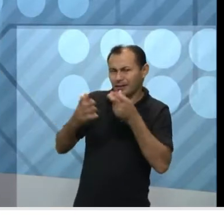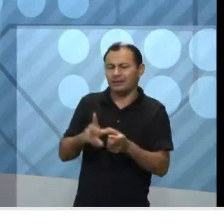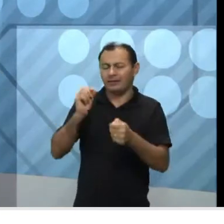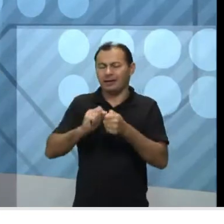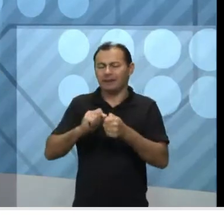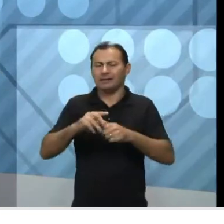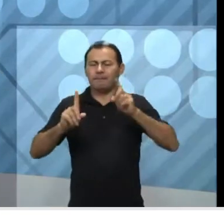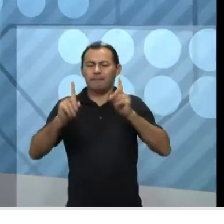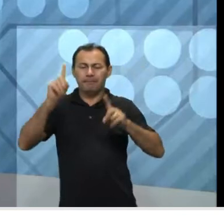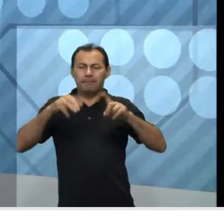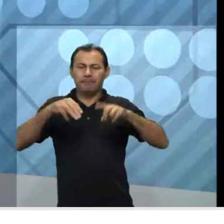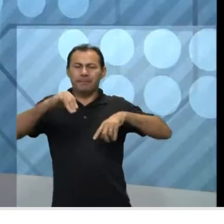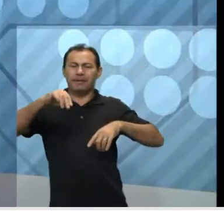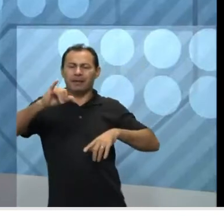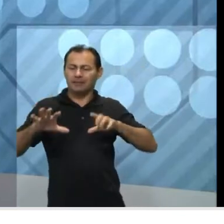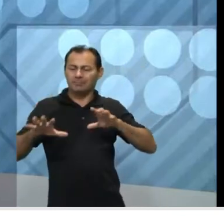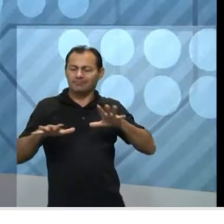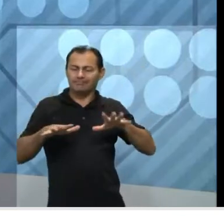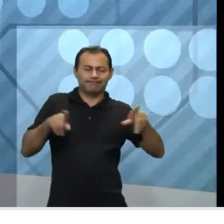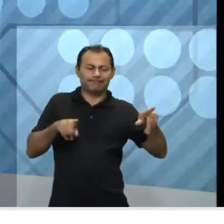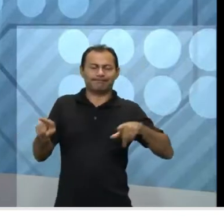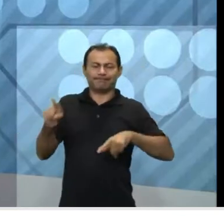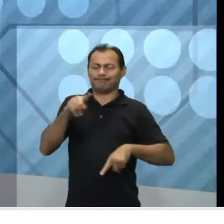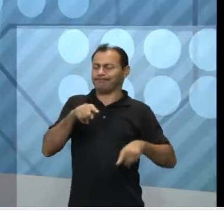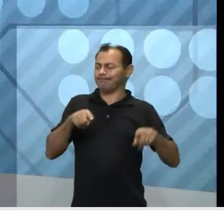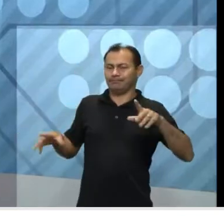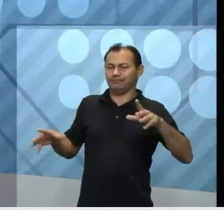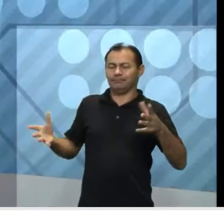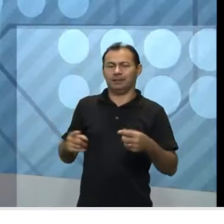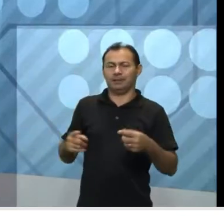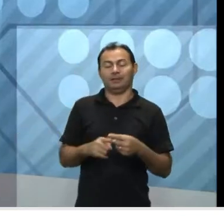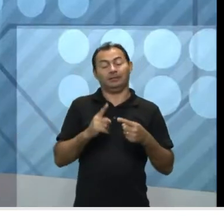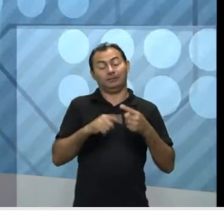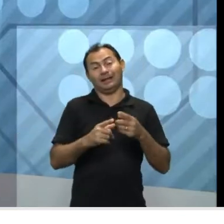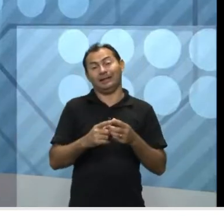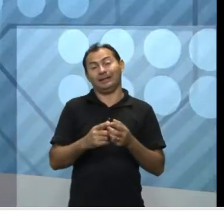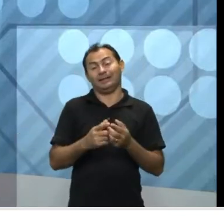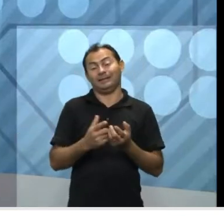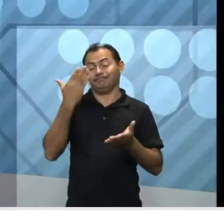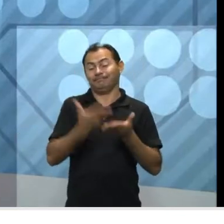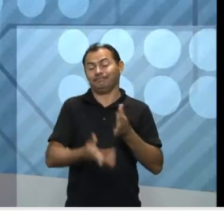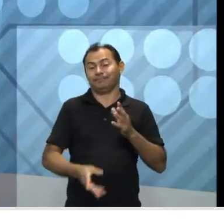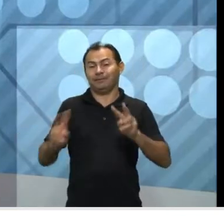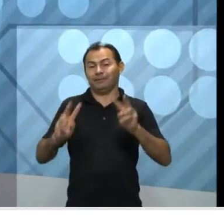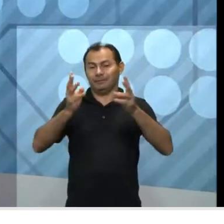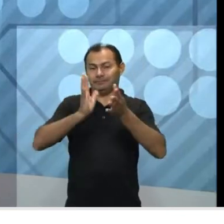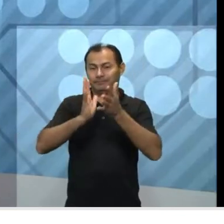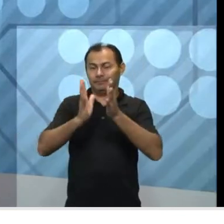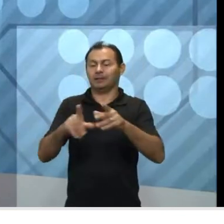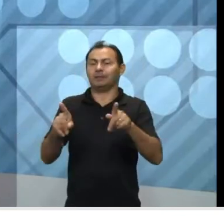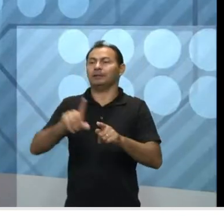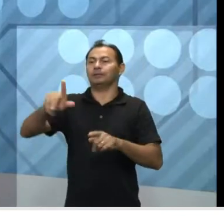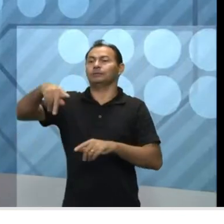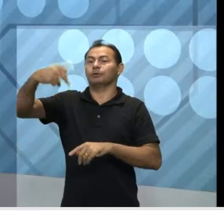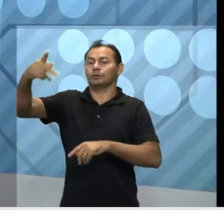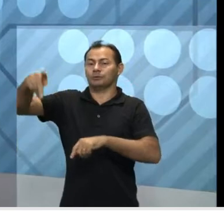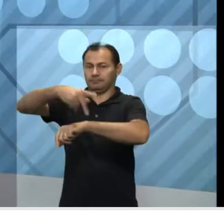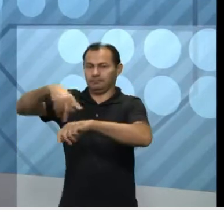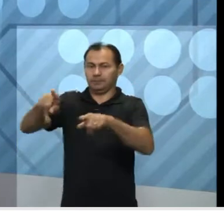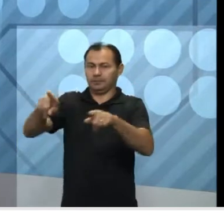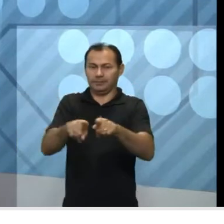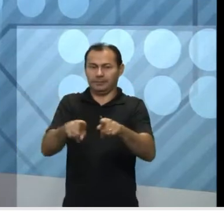um estigma em relação à língua brasileira de sinais e às línguas de sinais dos outros países também. Certo? Então,